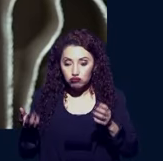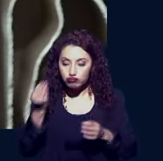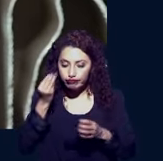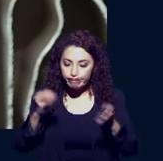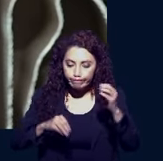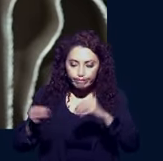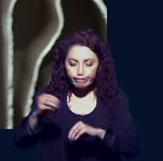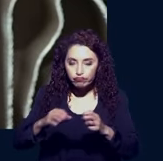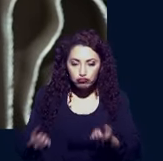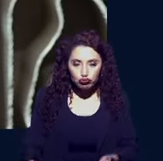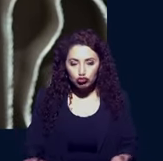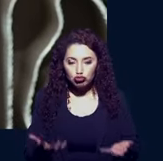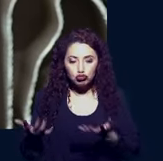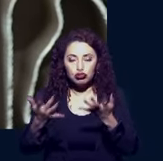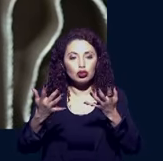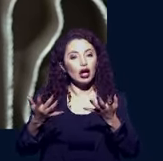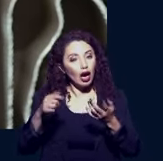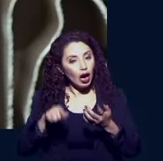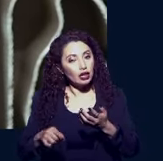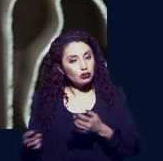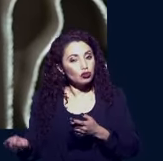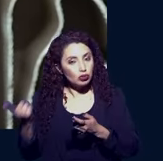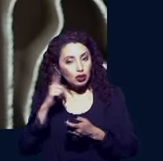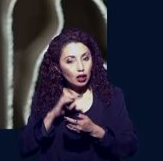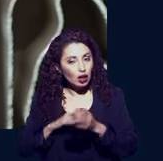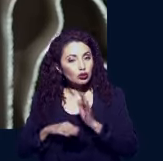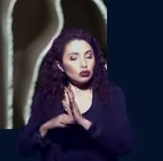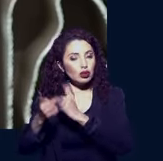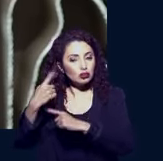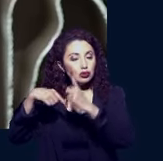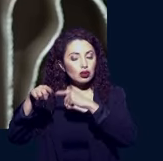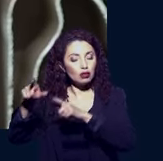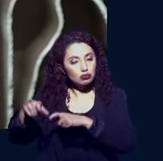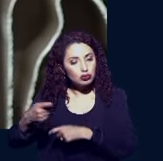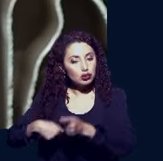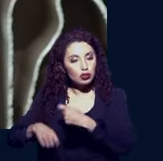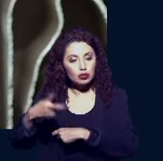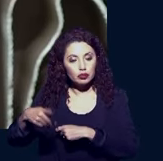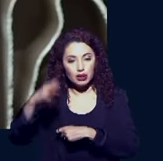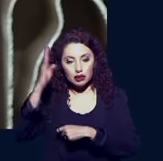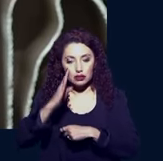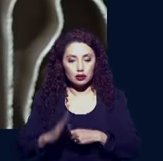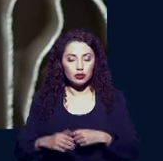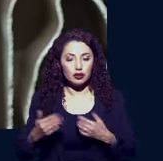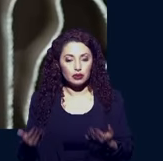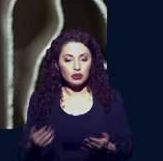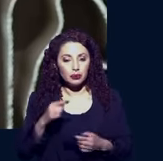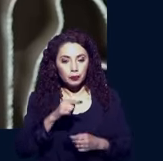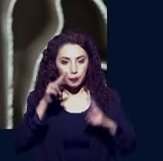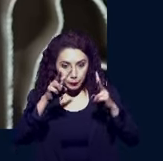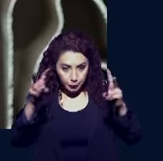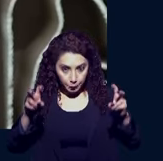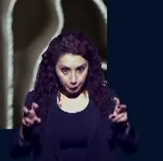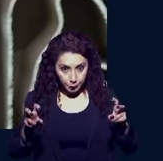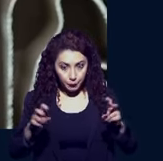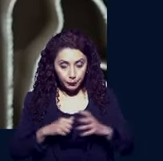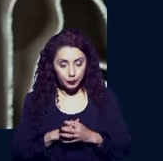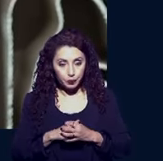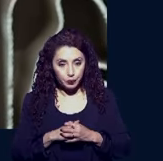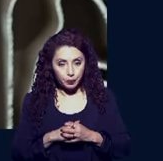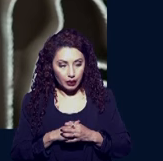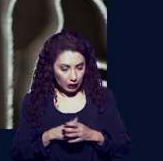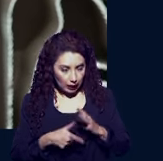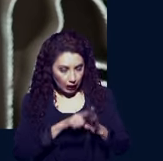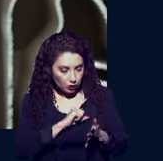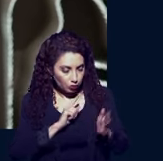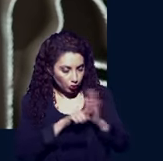Sucesso do agronegócio Brasileiro né Eh e esse tema até um pouco na questão que eu levantei eh com a com a